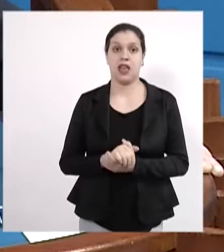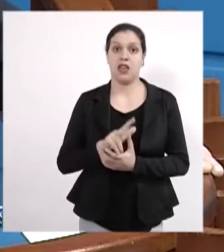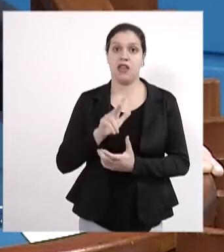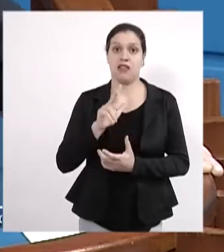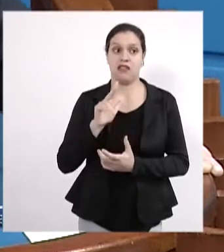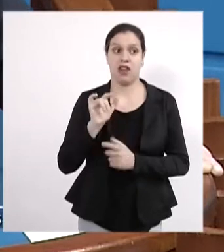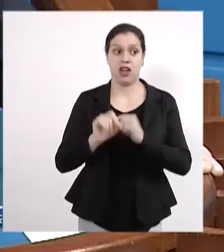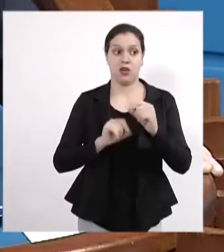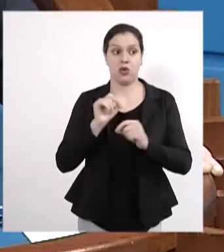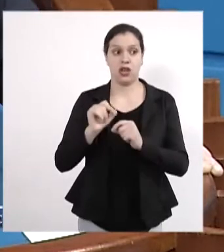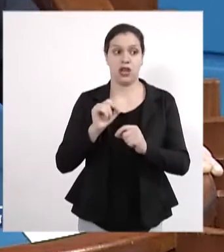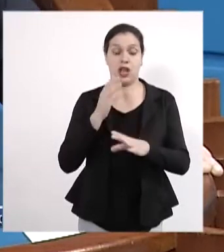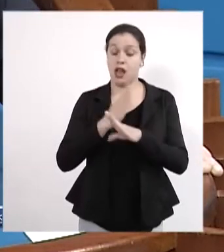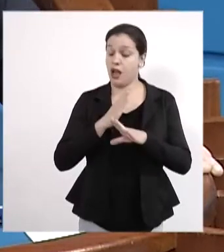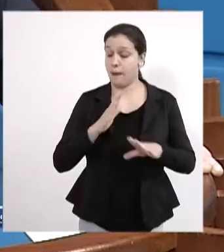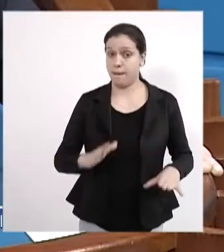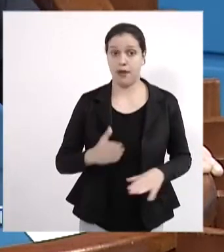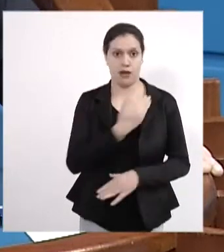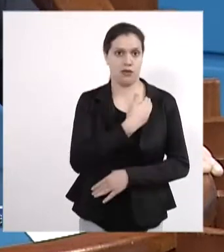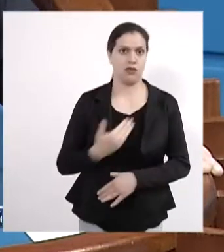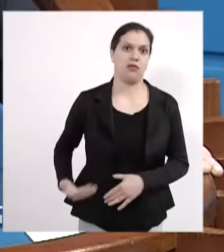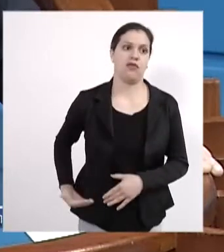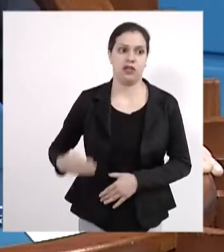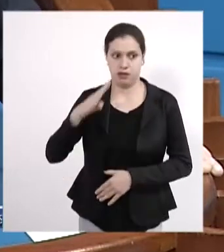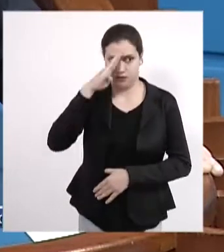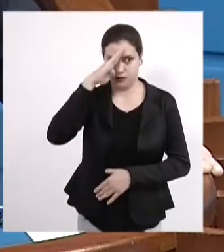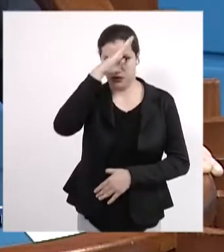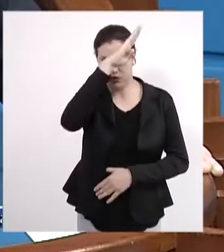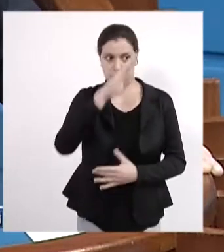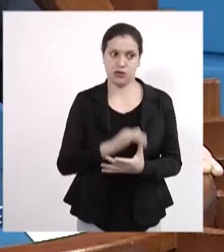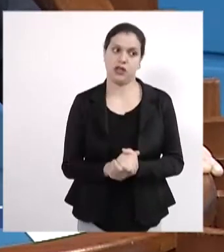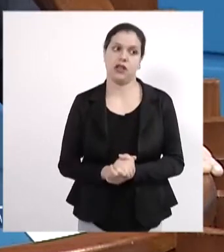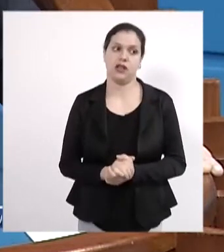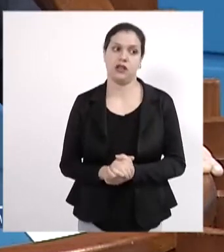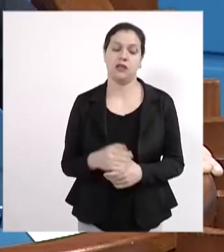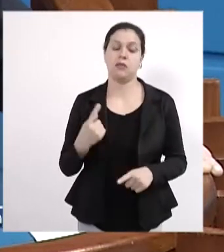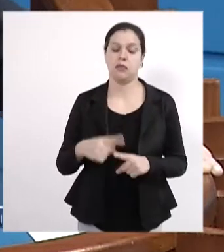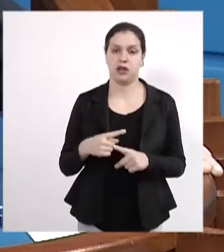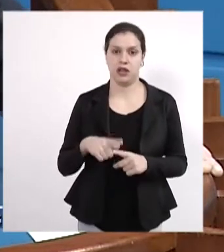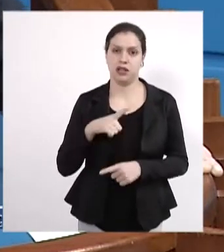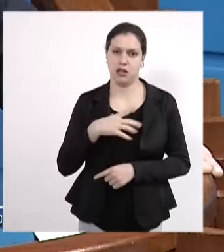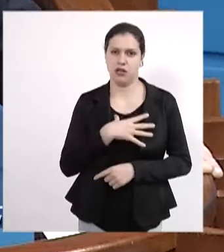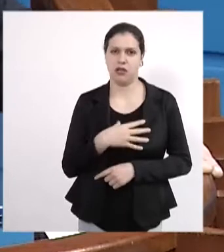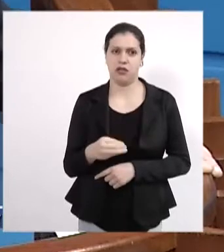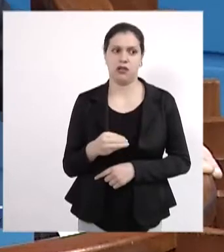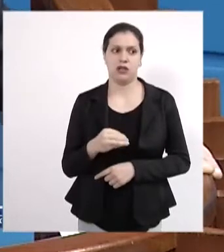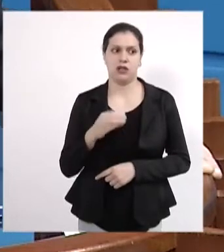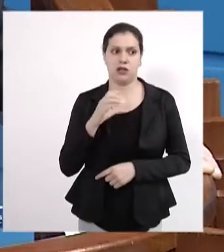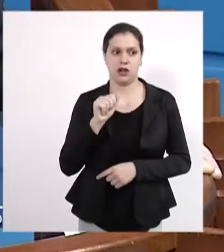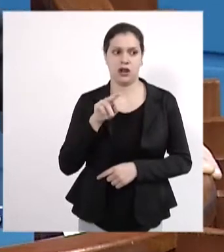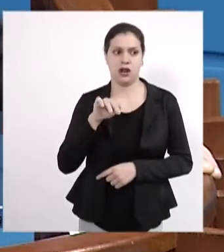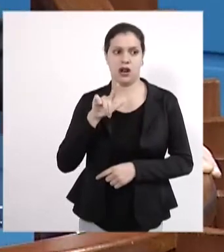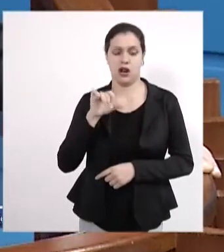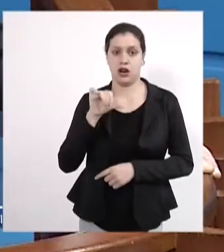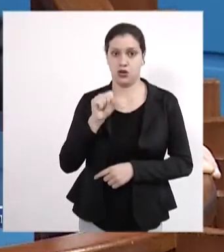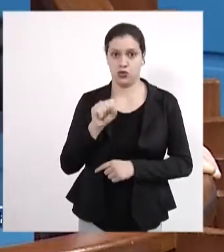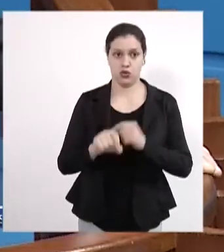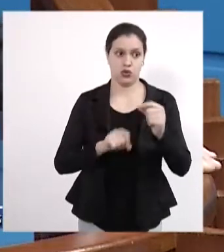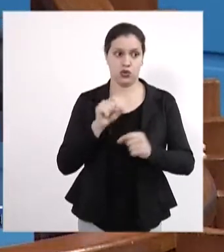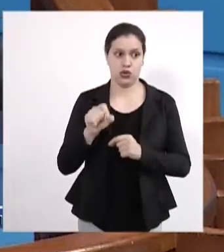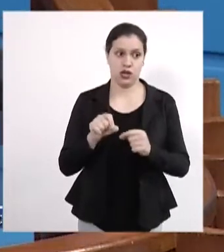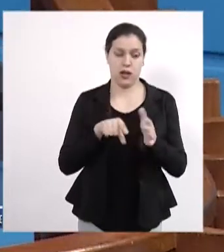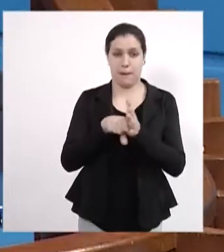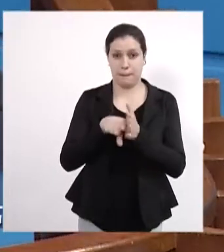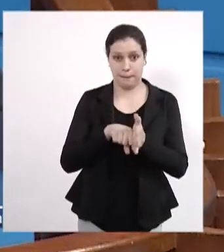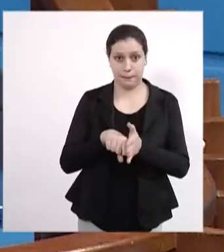caso da morte da Marielle. Coisa pode ficar feia. Mas enquanto o governo não cai, ele